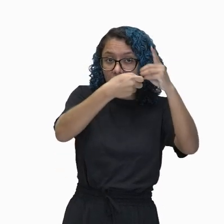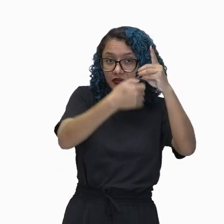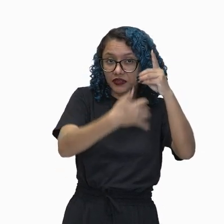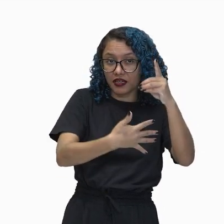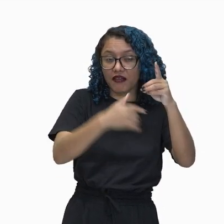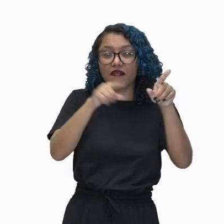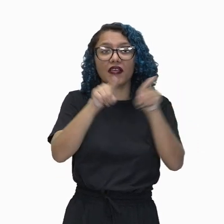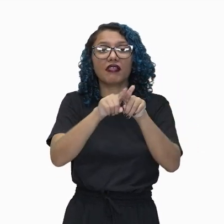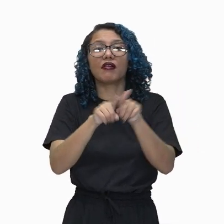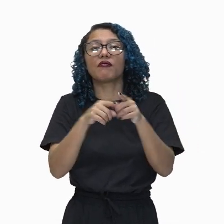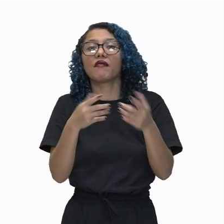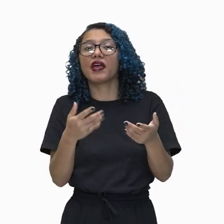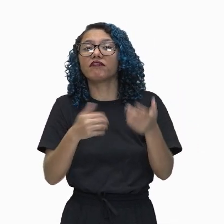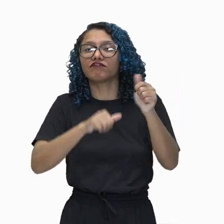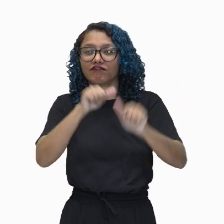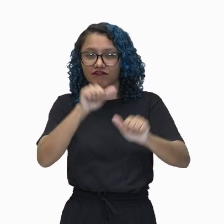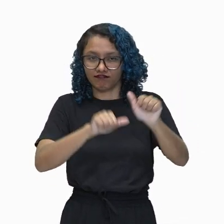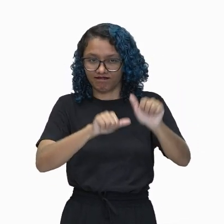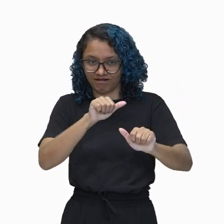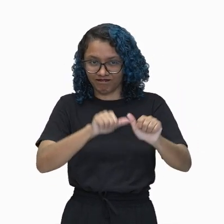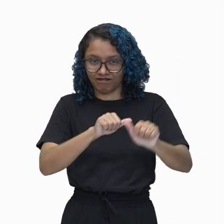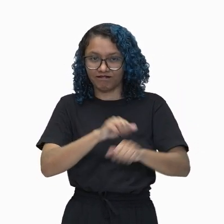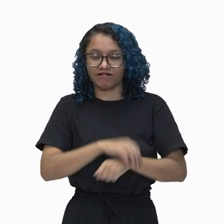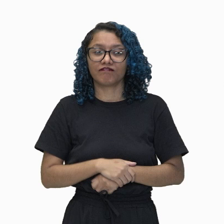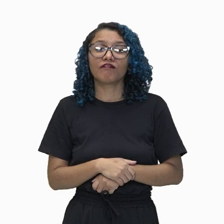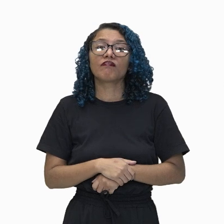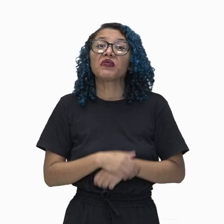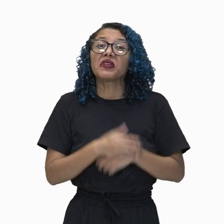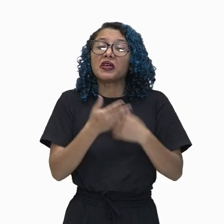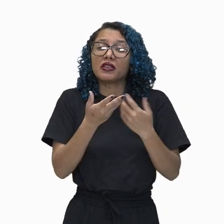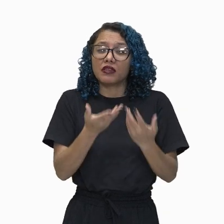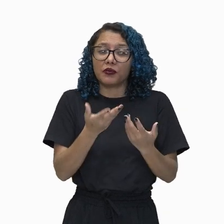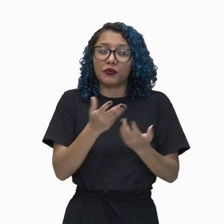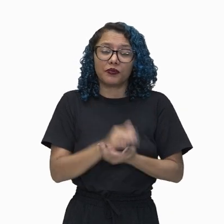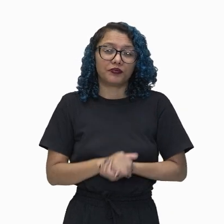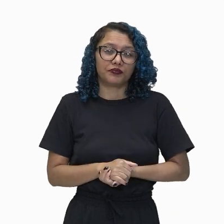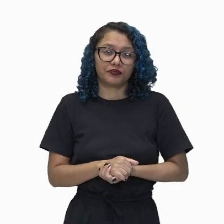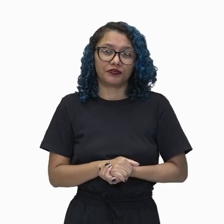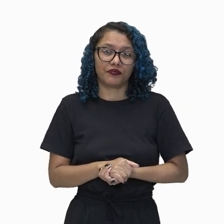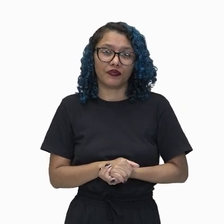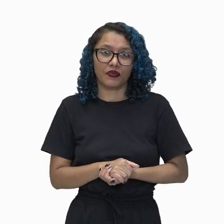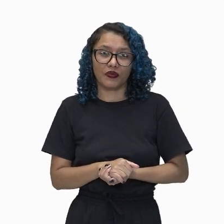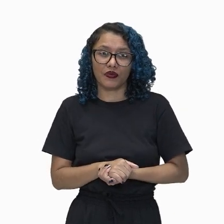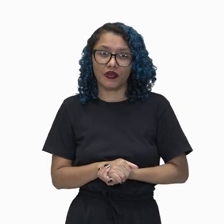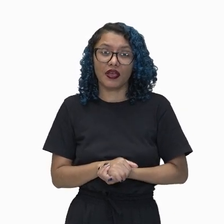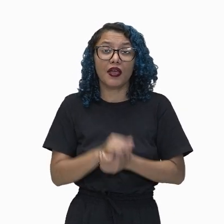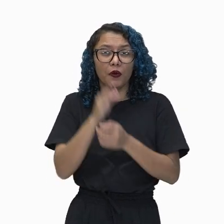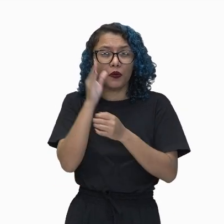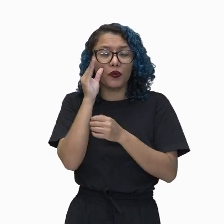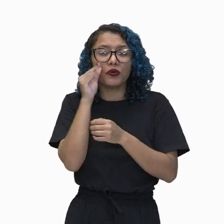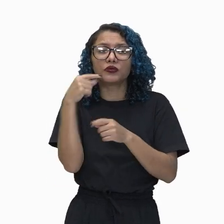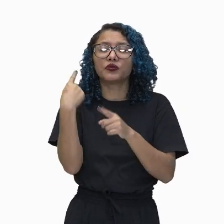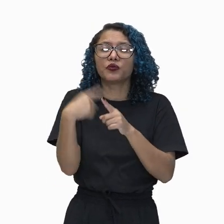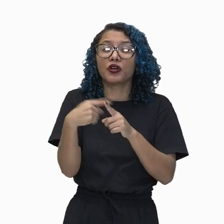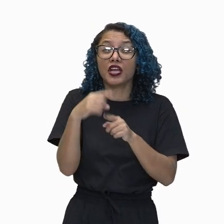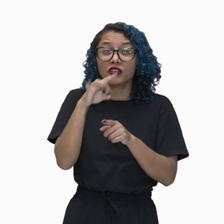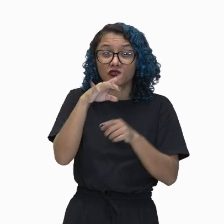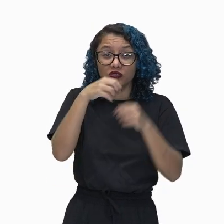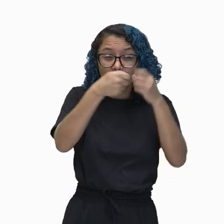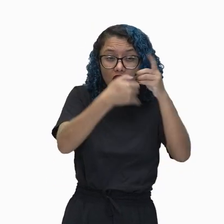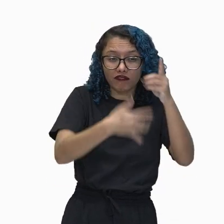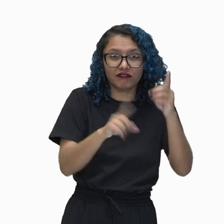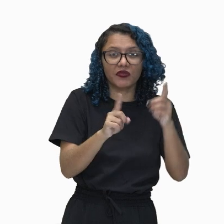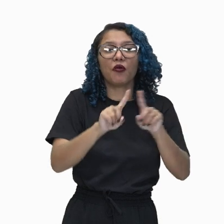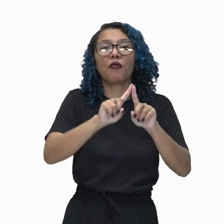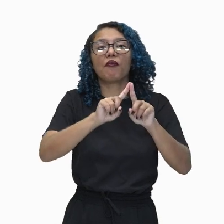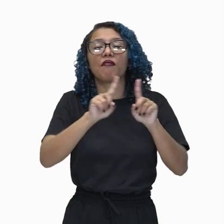analisa. E isso tem uma característica curiosa, porque você não apenas diz o que aconteceu, você também analisa outra produção